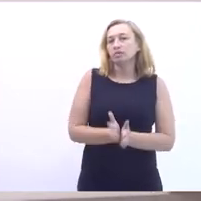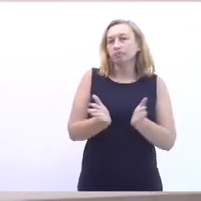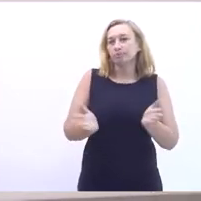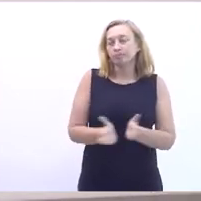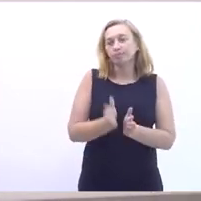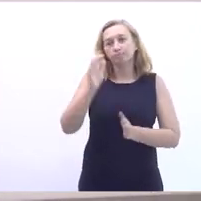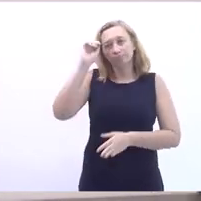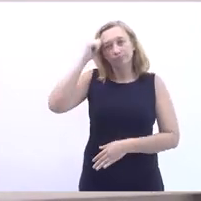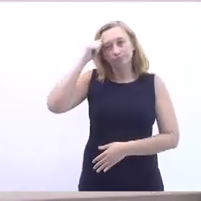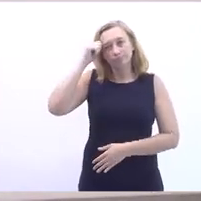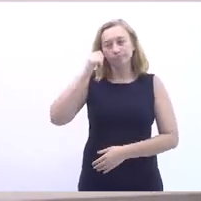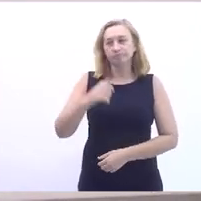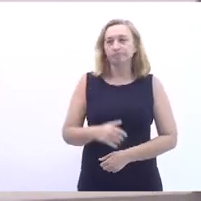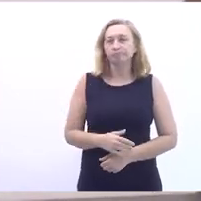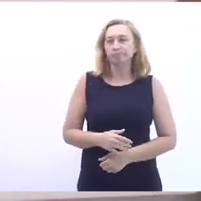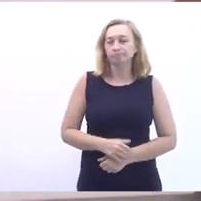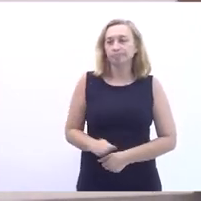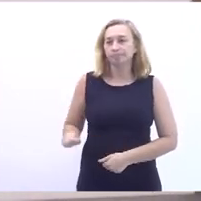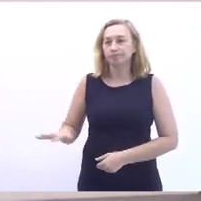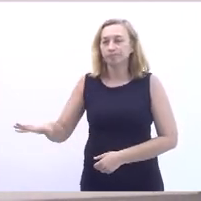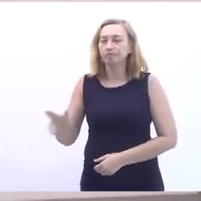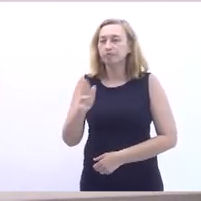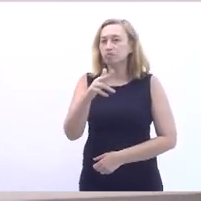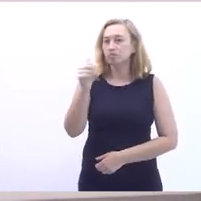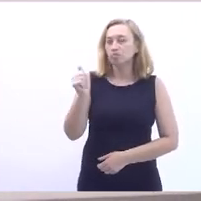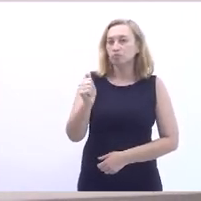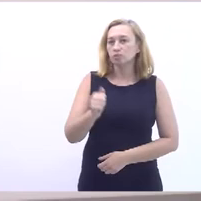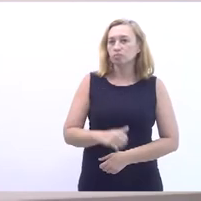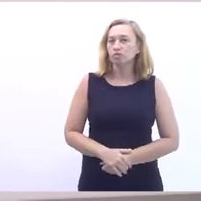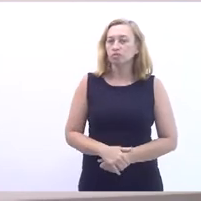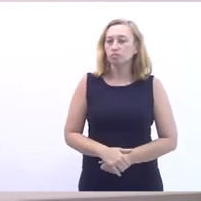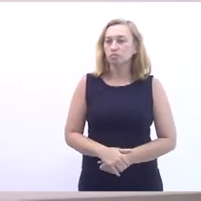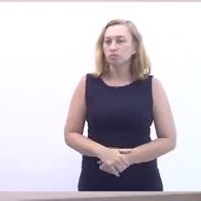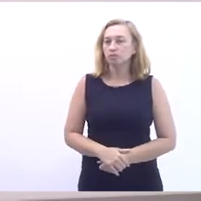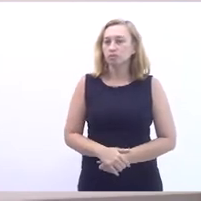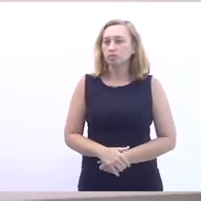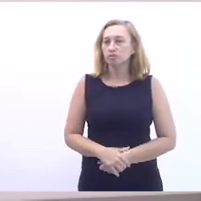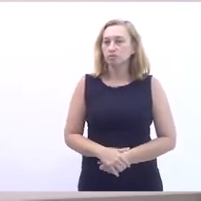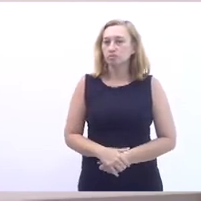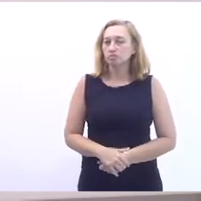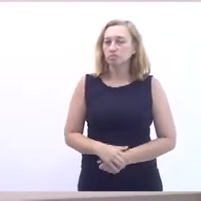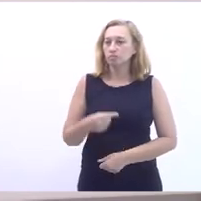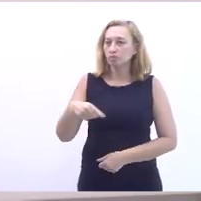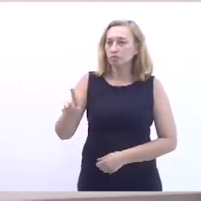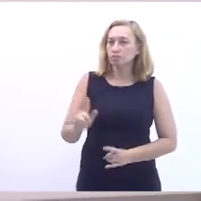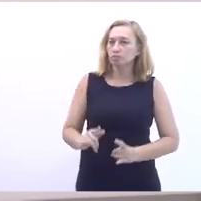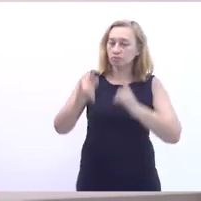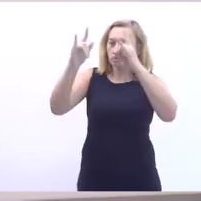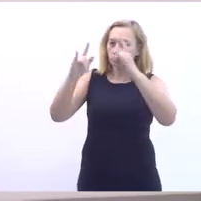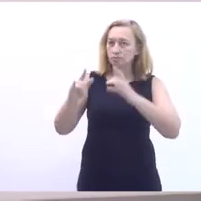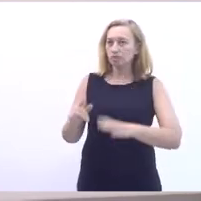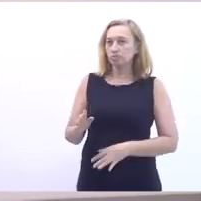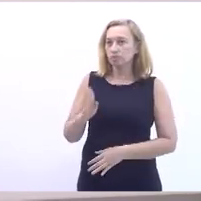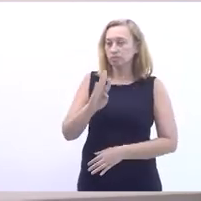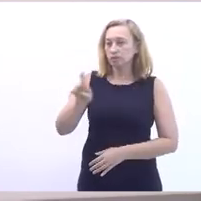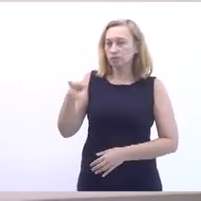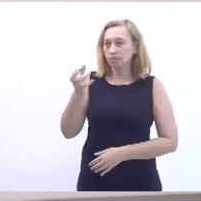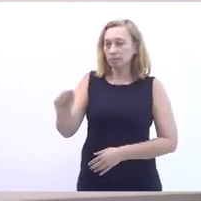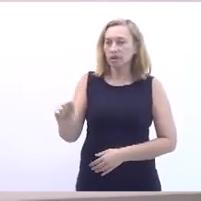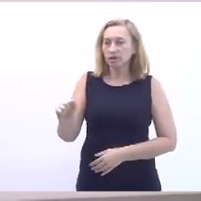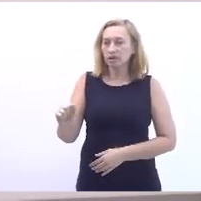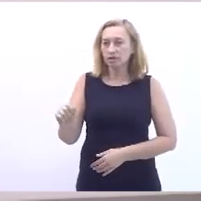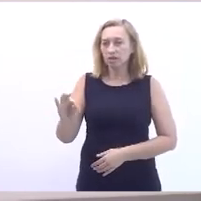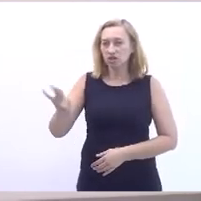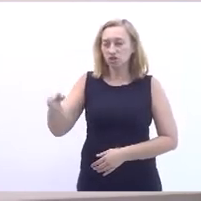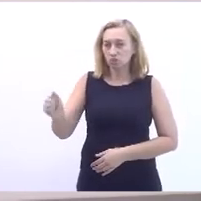o inimigo nunca tá lá na lá no condomínio da Barra da Tijuca lá no Vivendas